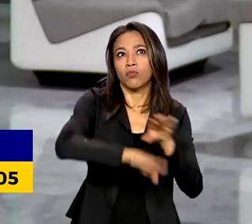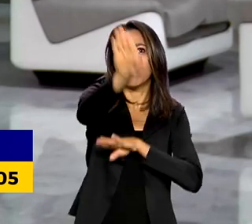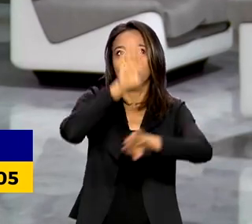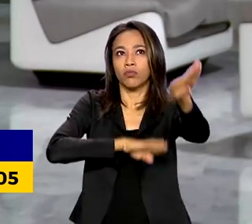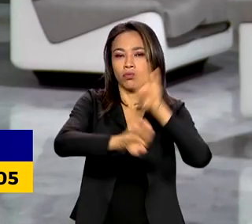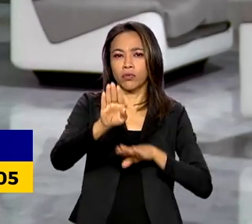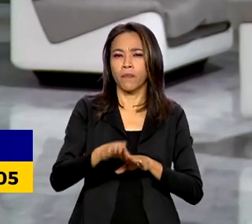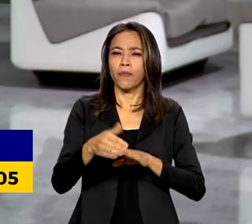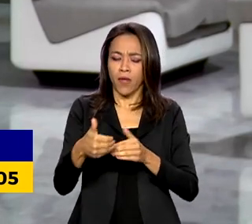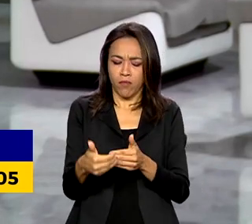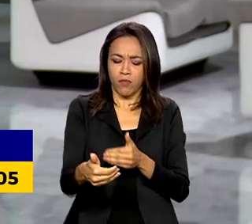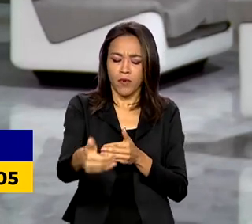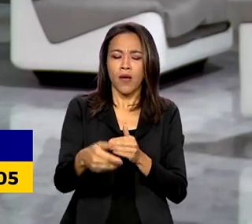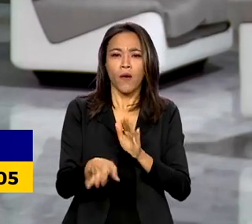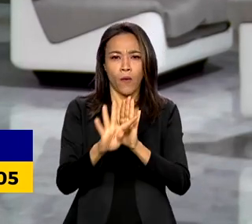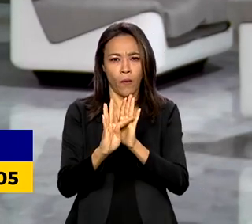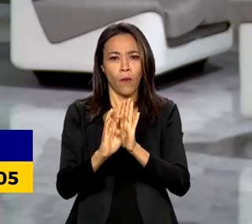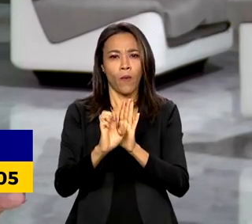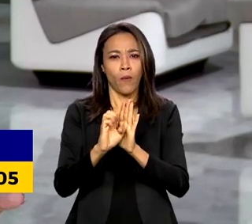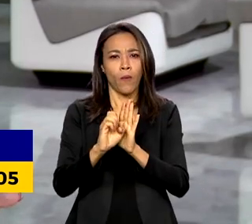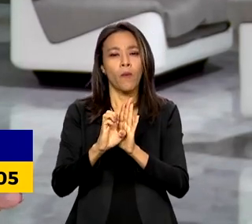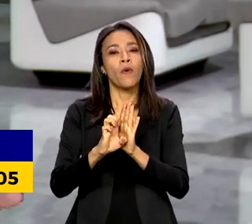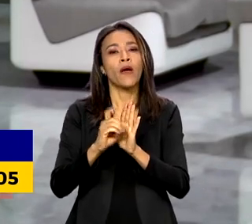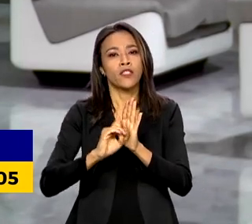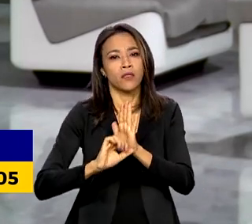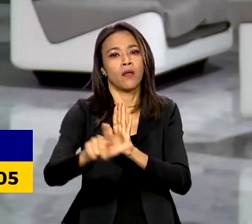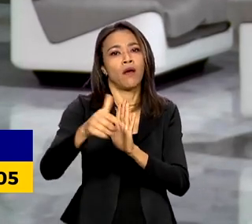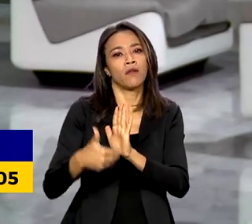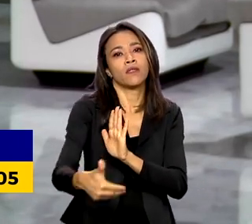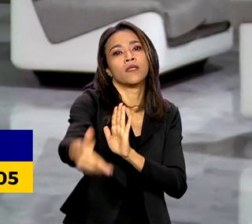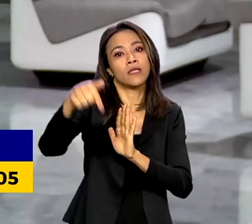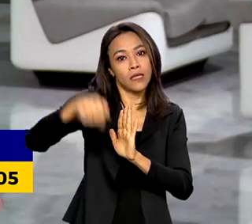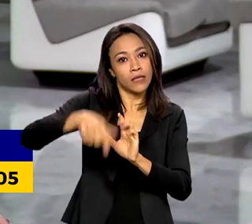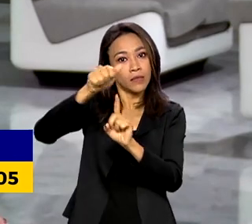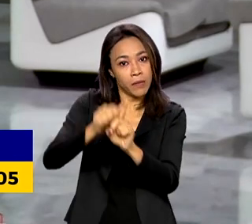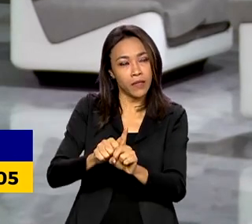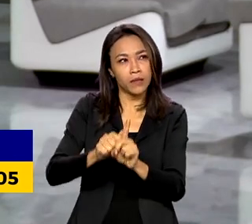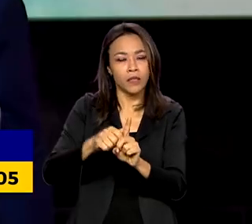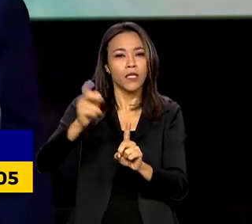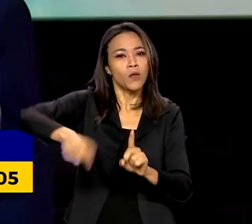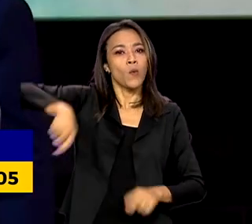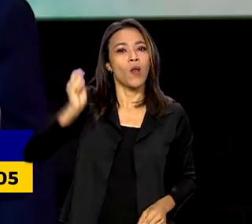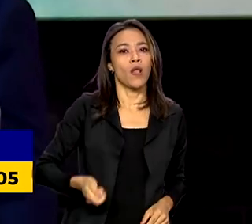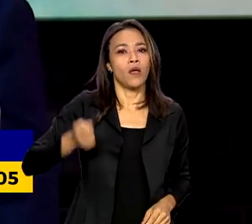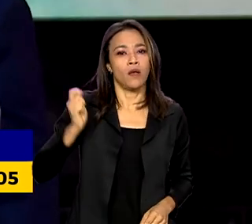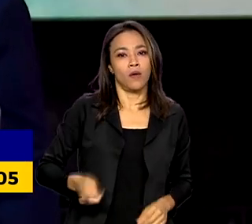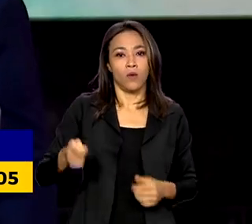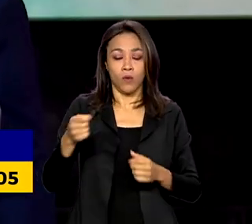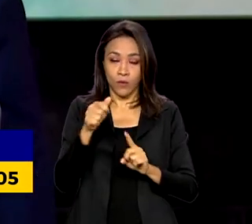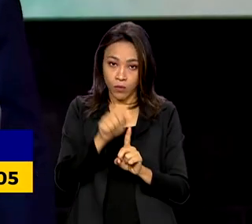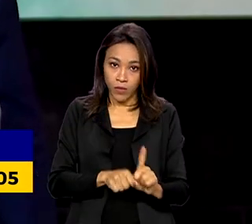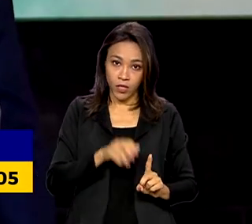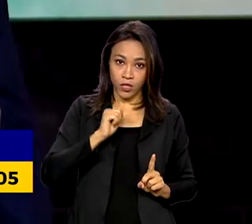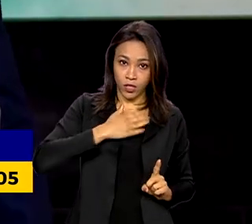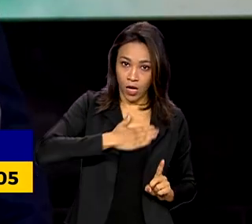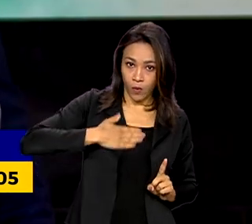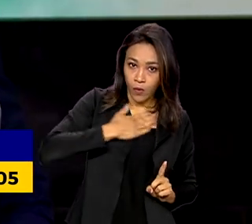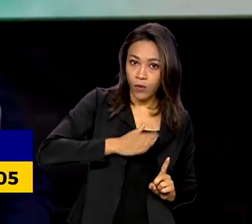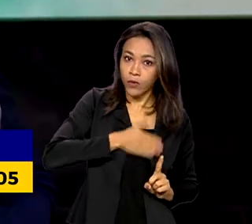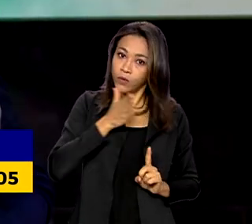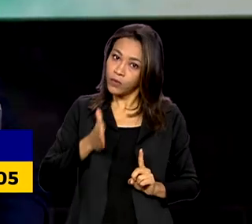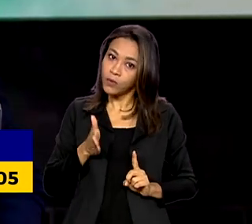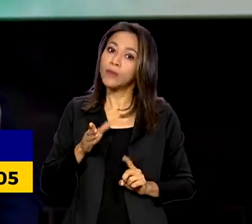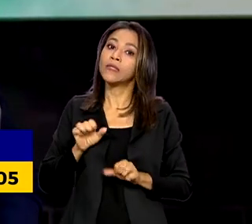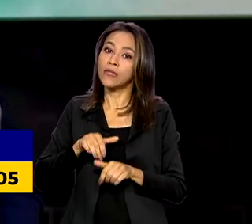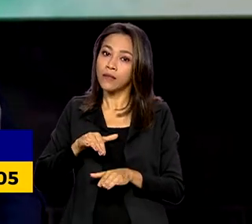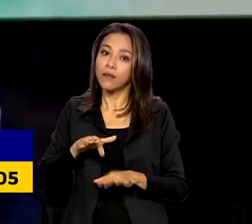seja lançado ainda este mês e que o leilão ocorra entre agosto e setembro. Esse leilão das rodovias